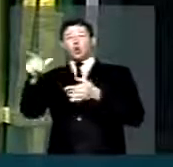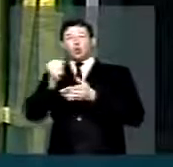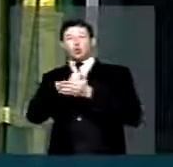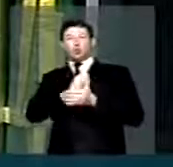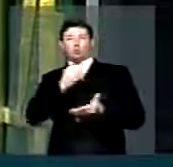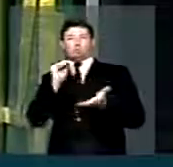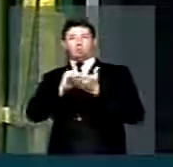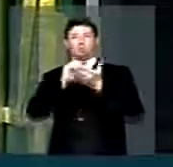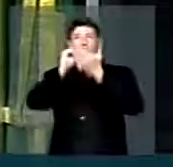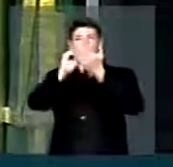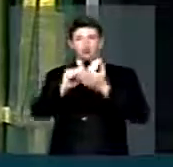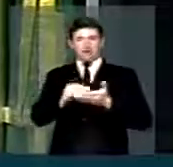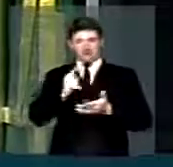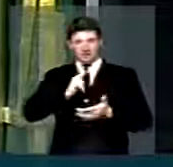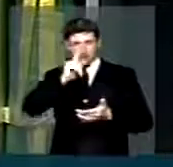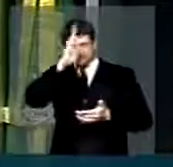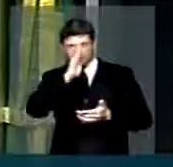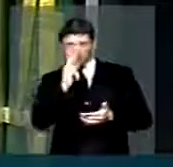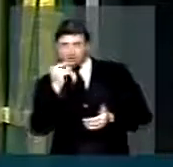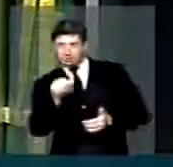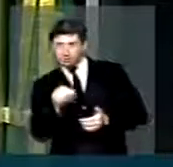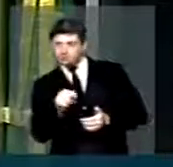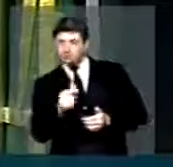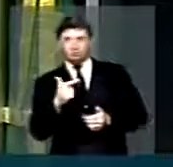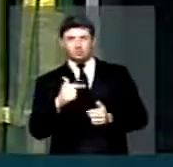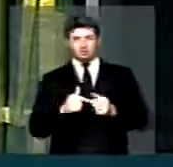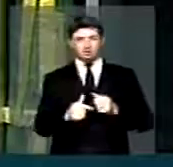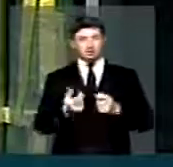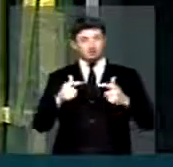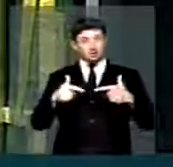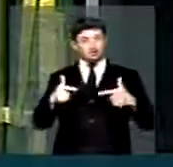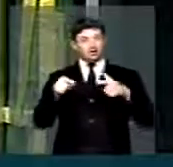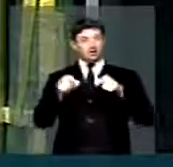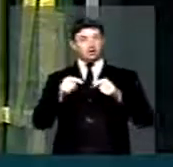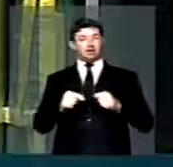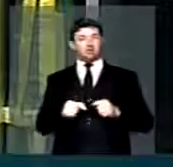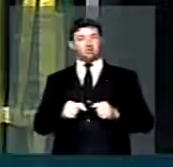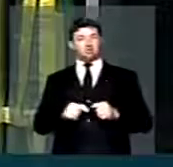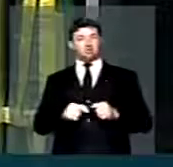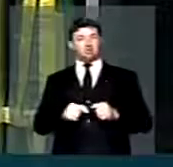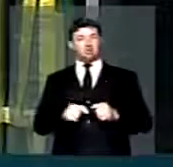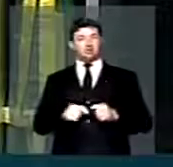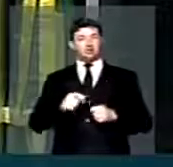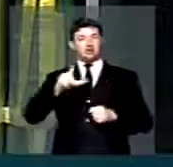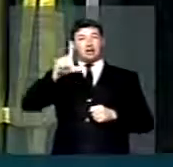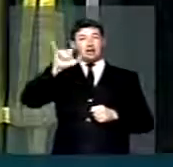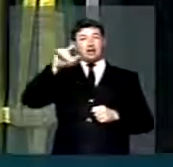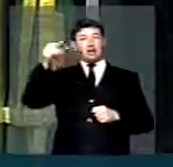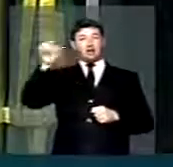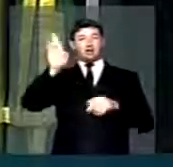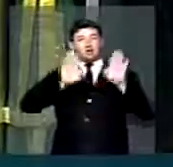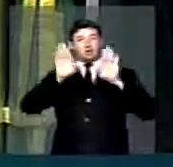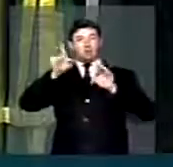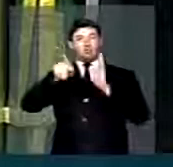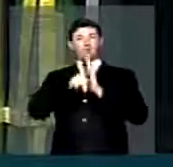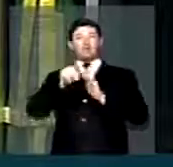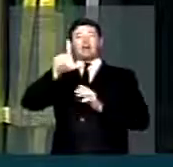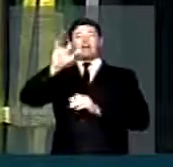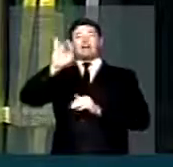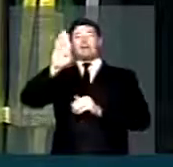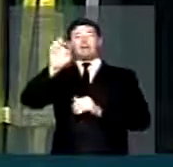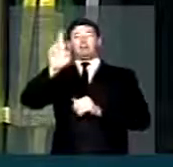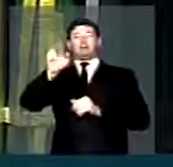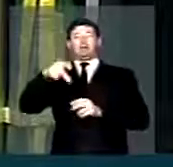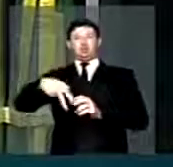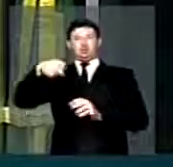Não existe almoço grátis, é preciso encarar claramente a realidade. O leilão de Libra e o